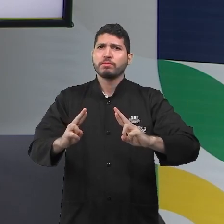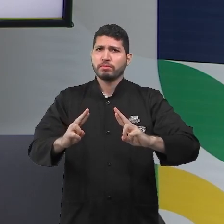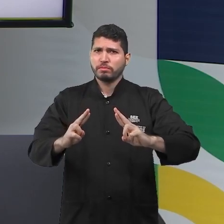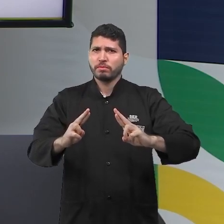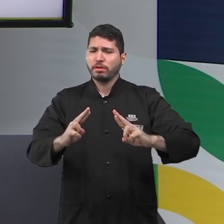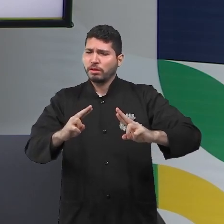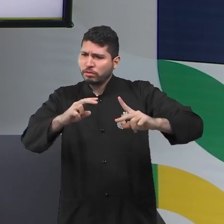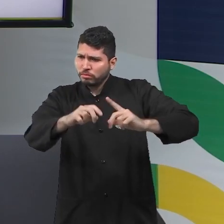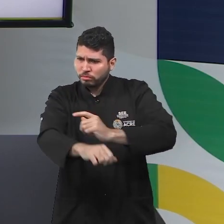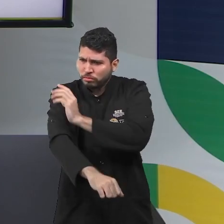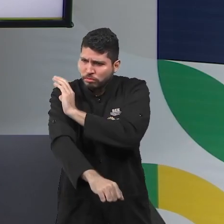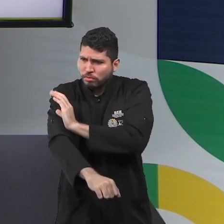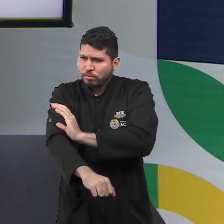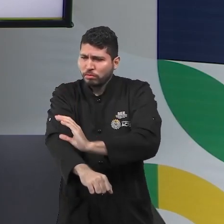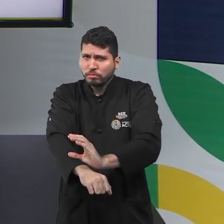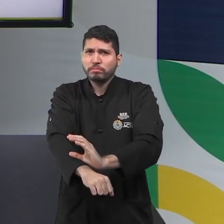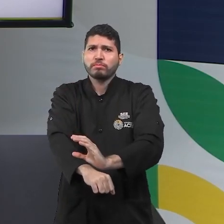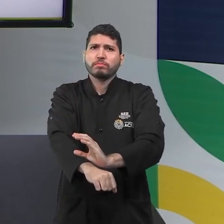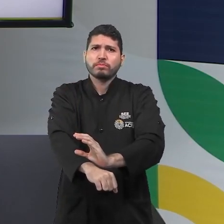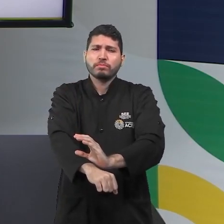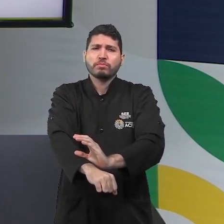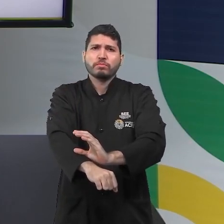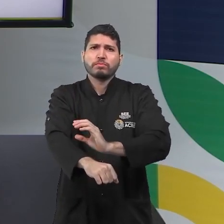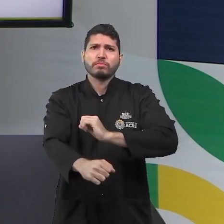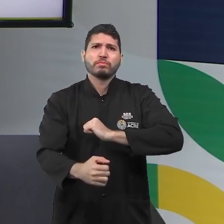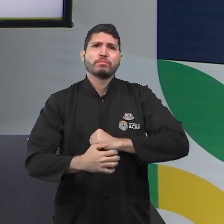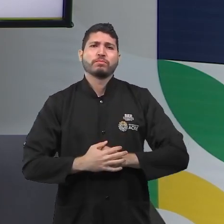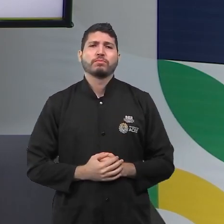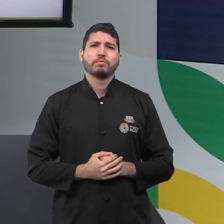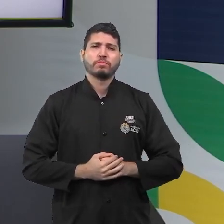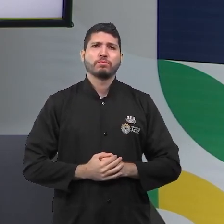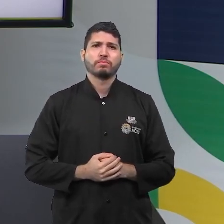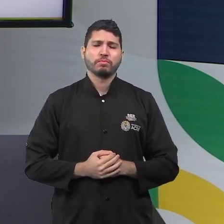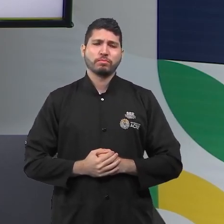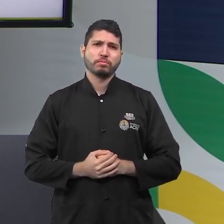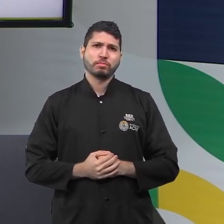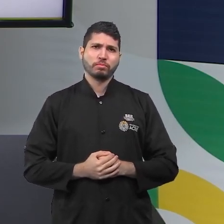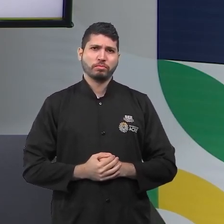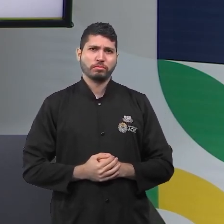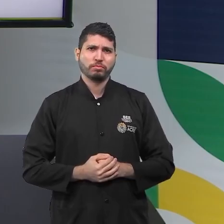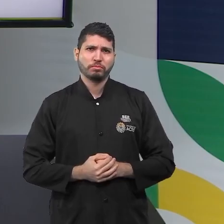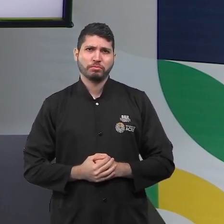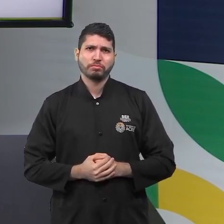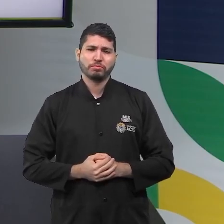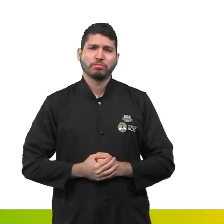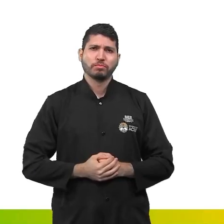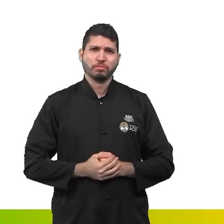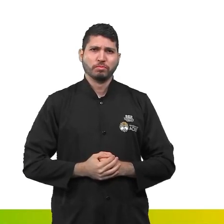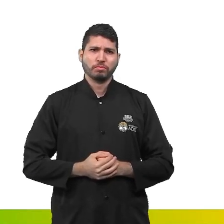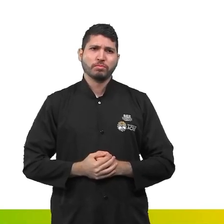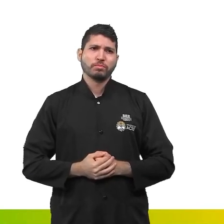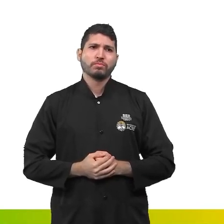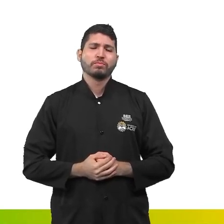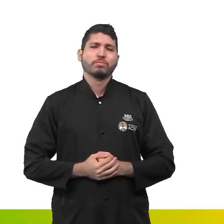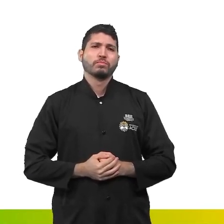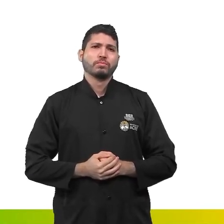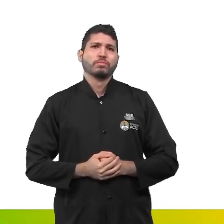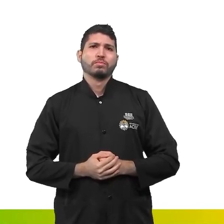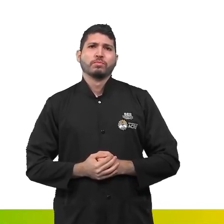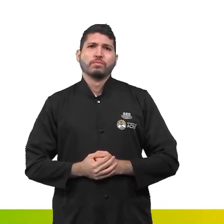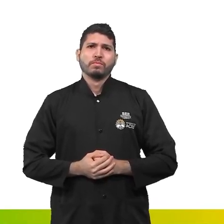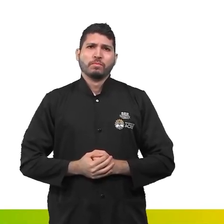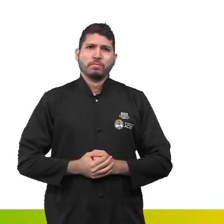pela cultura com a qual você passa a fazer contato. Bom,